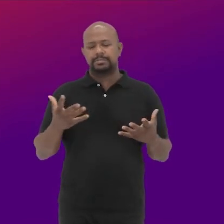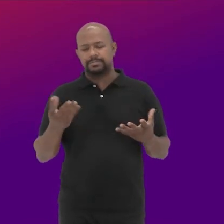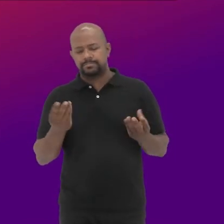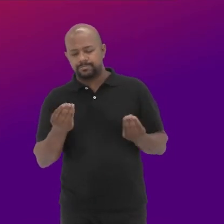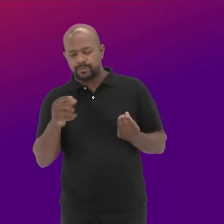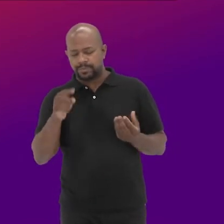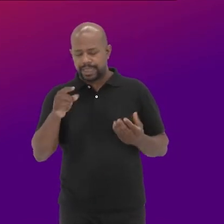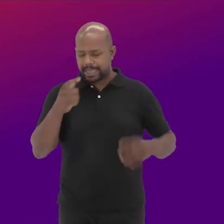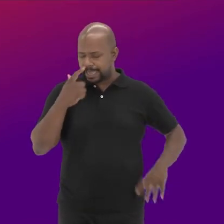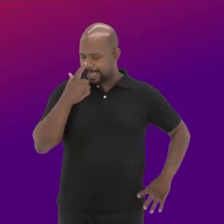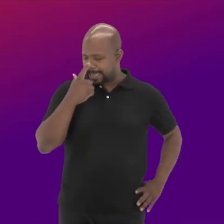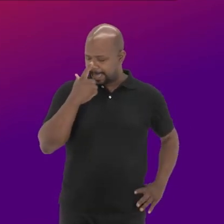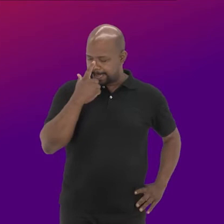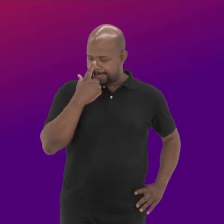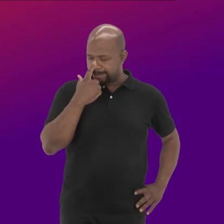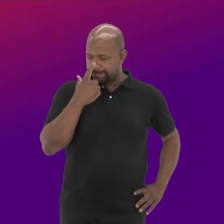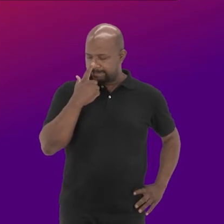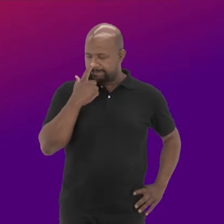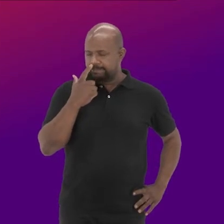de forma